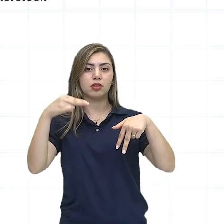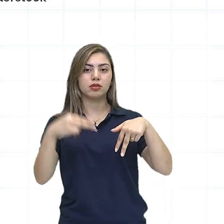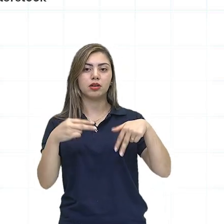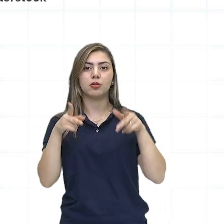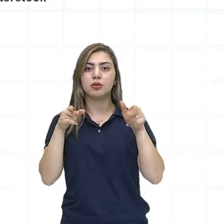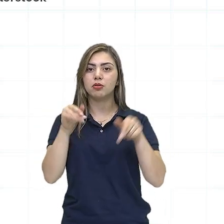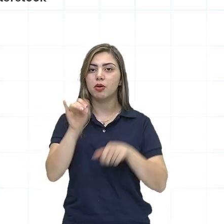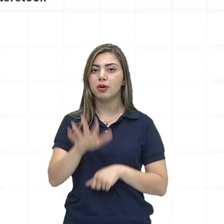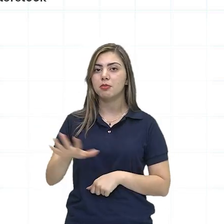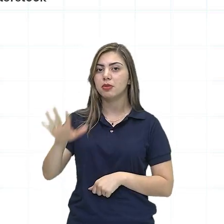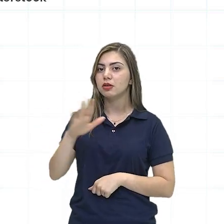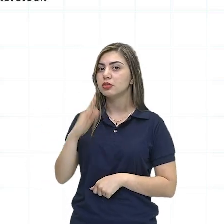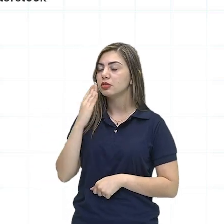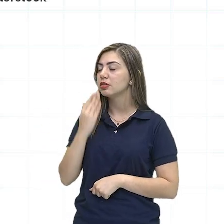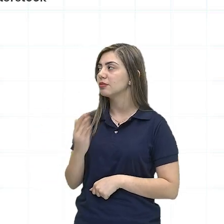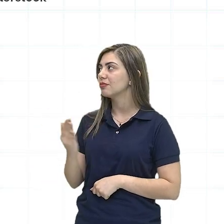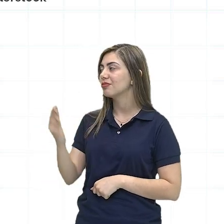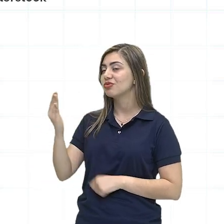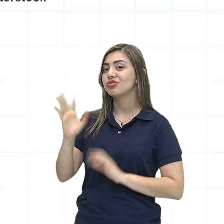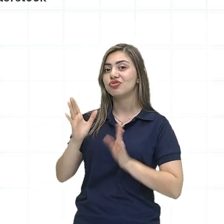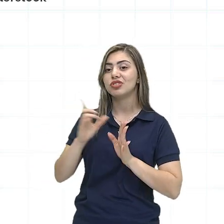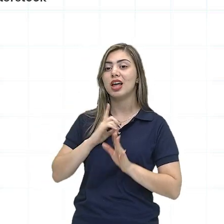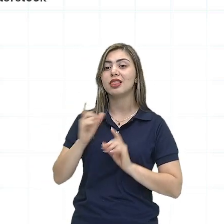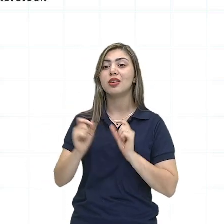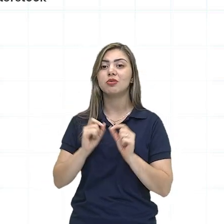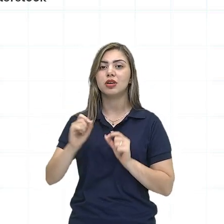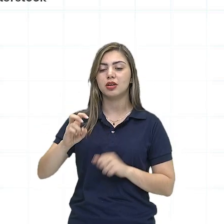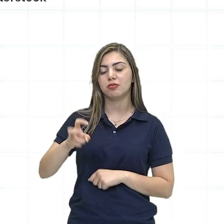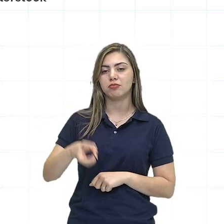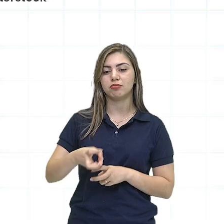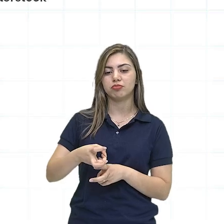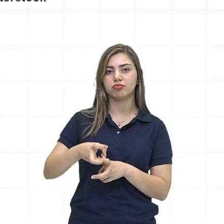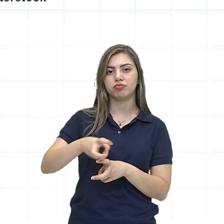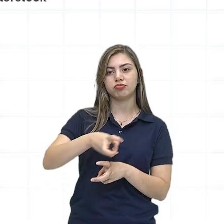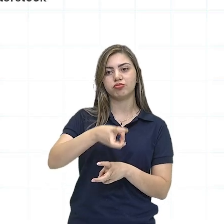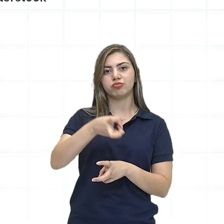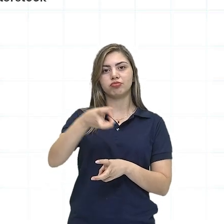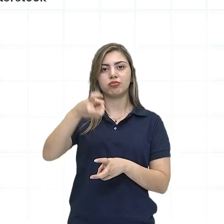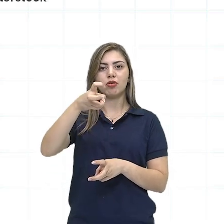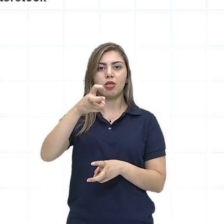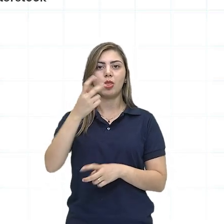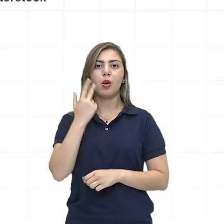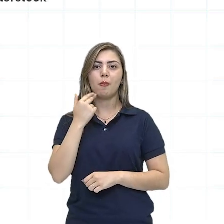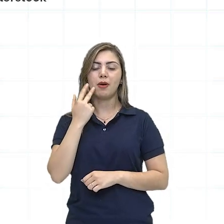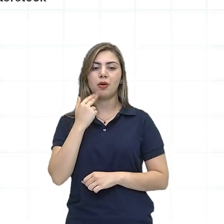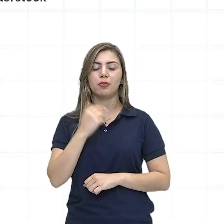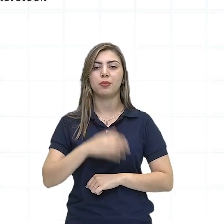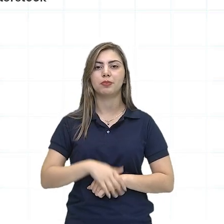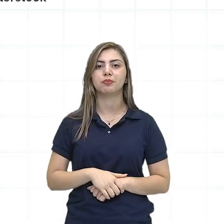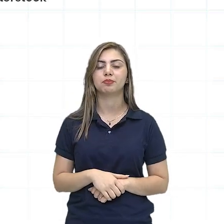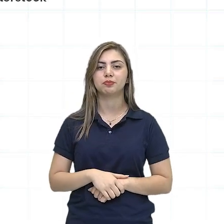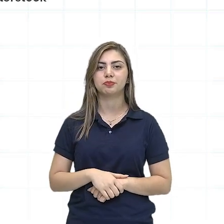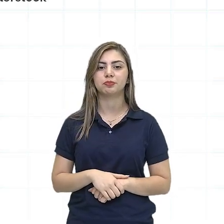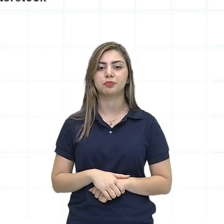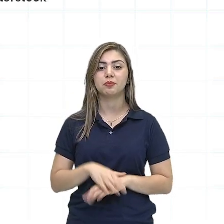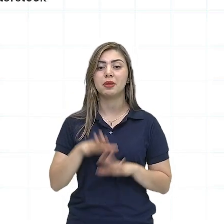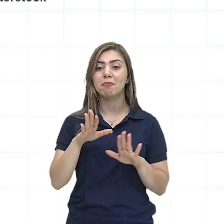já apresenta uma curvatura existente. Só que quando eu tenho um